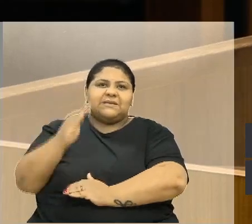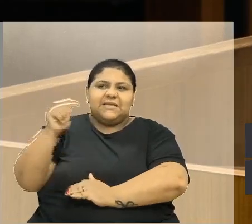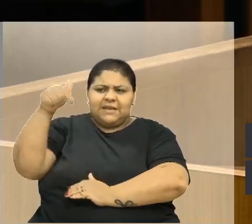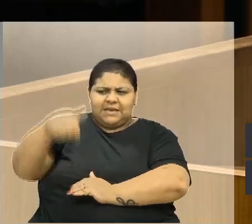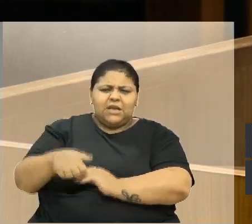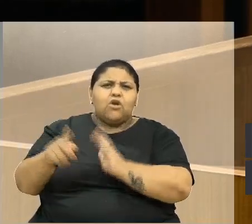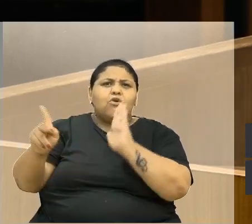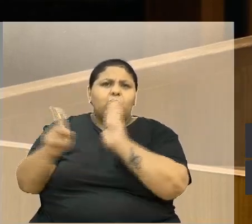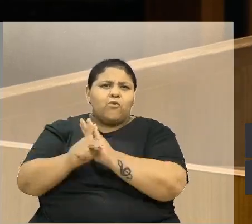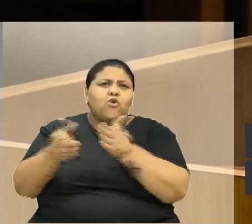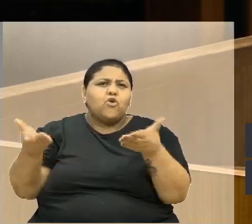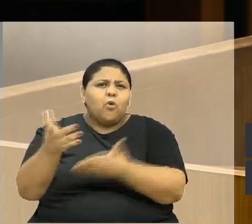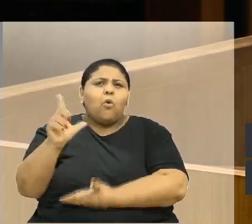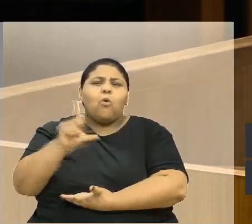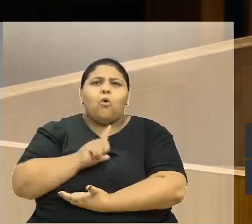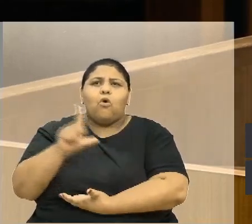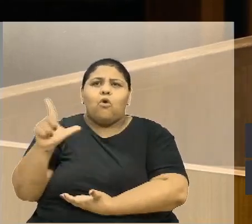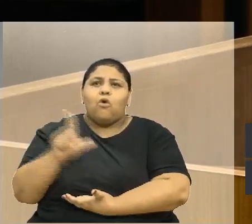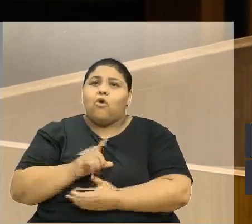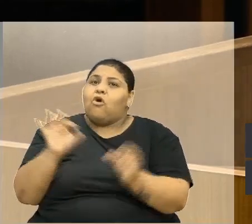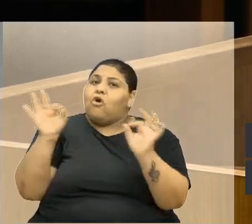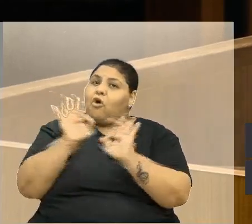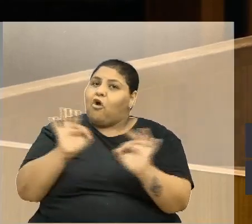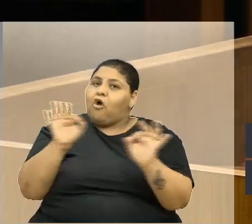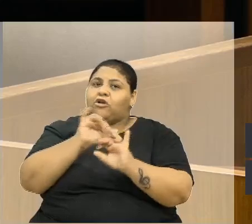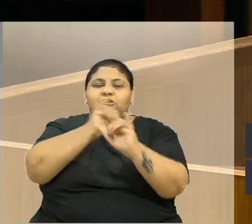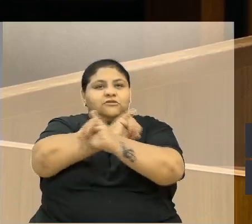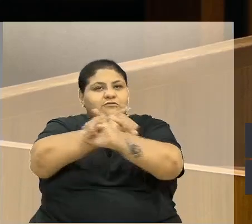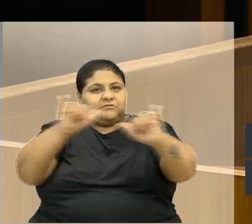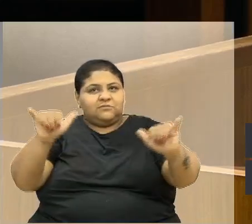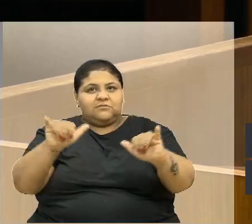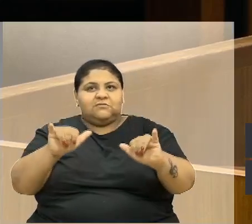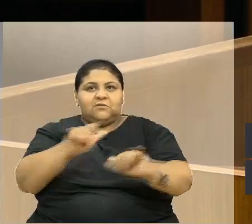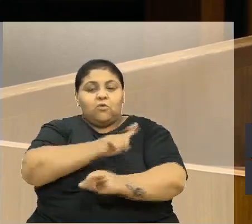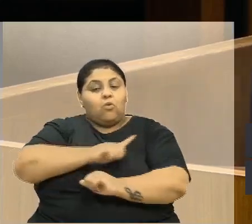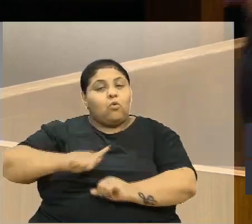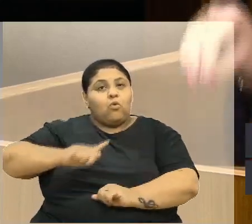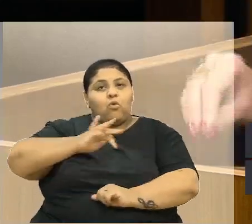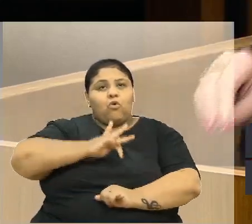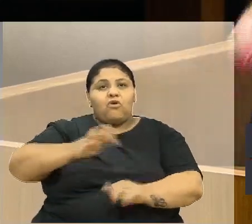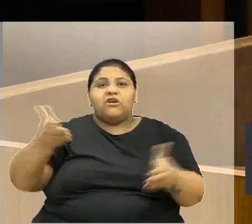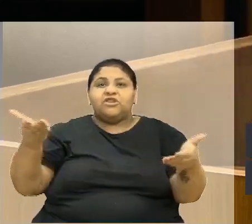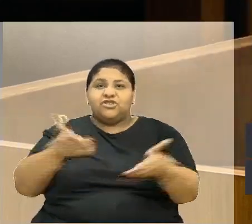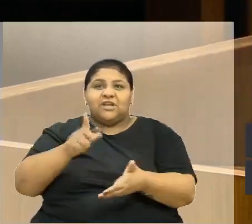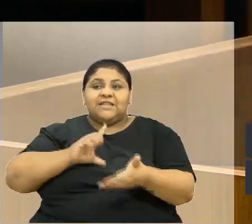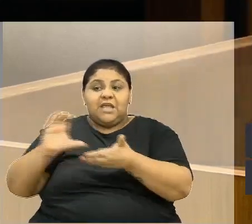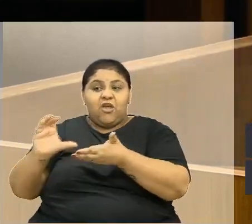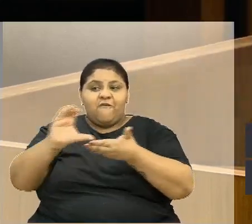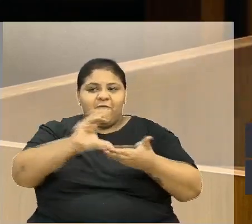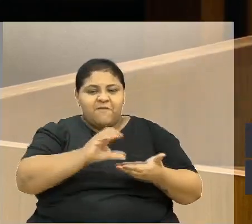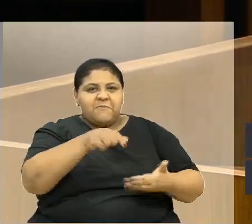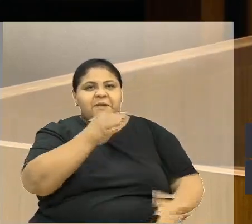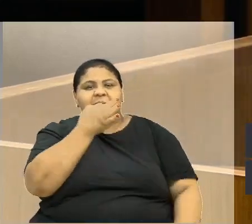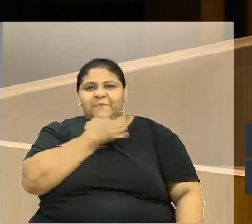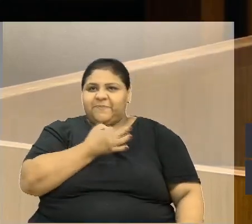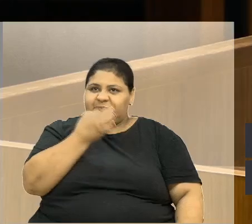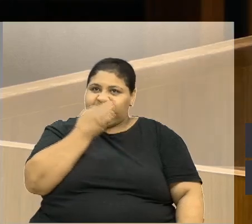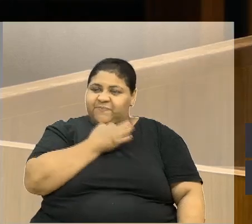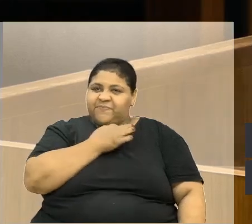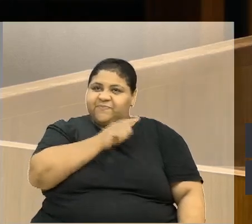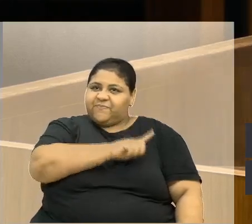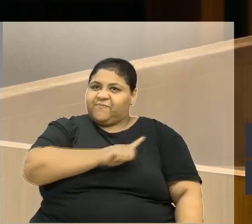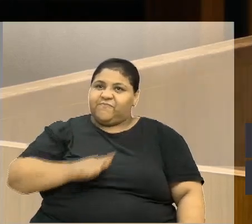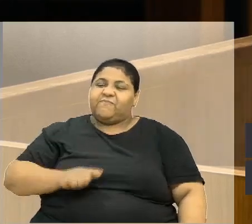e hoje nós temos ótimas notícias. Tanto o governo federal já tem a verba para Caxias do Sul, o